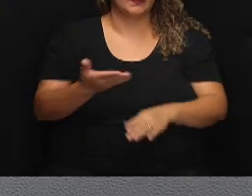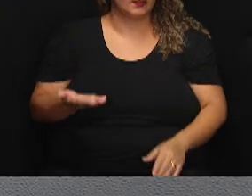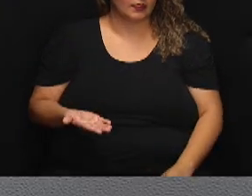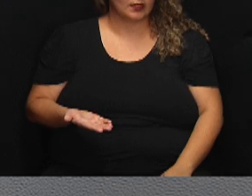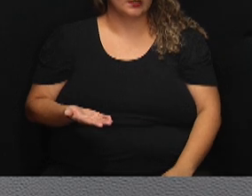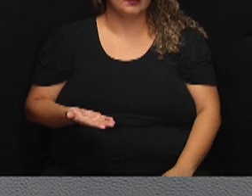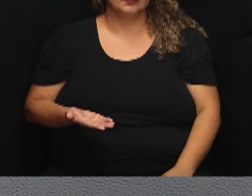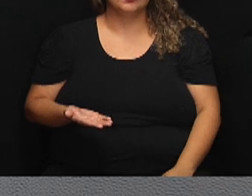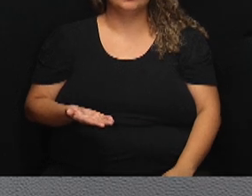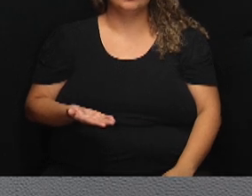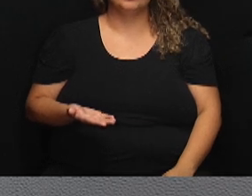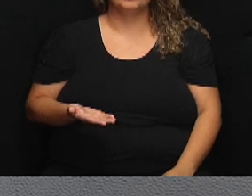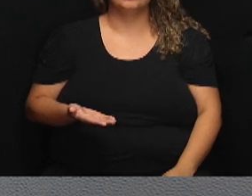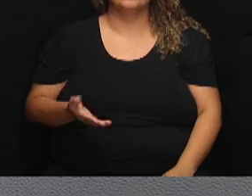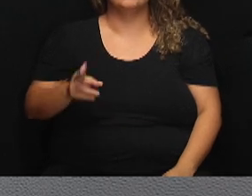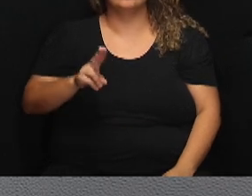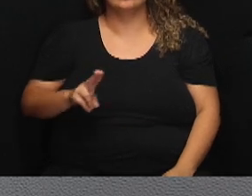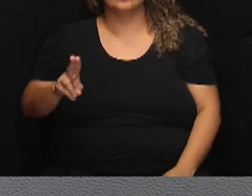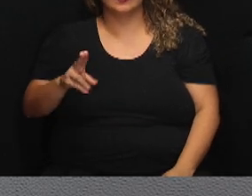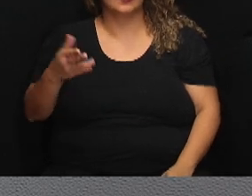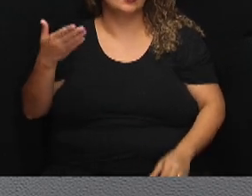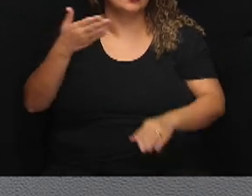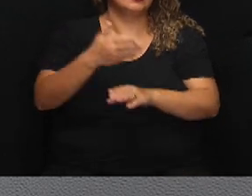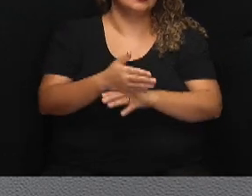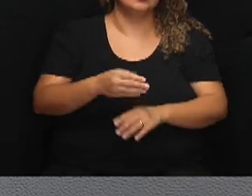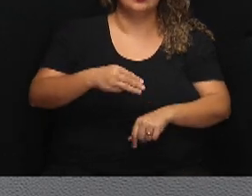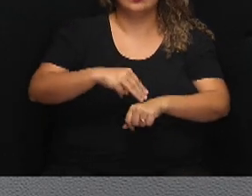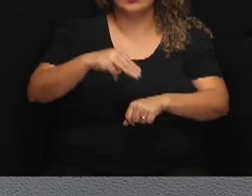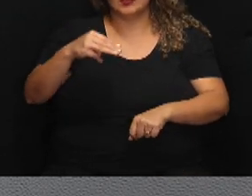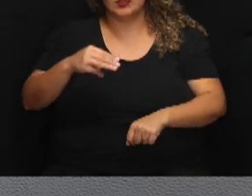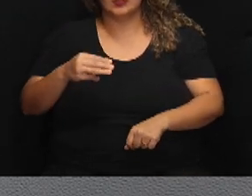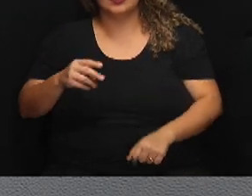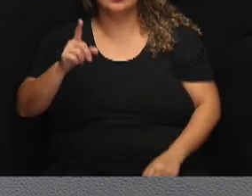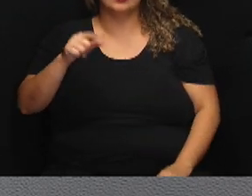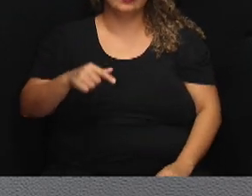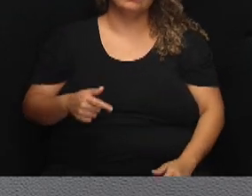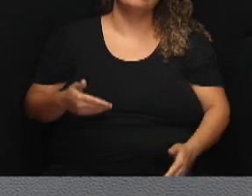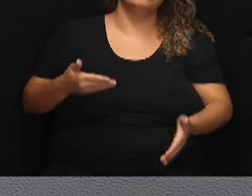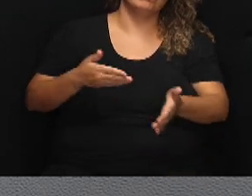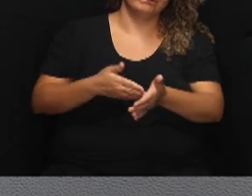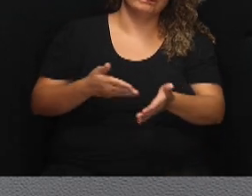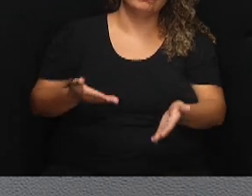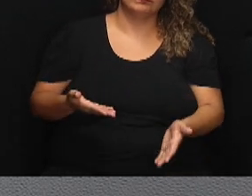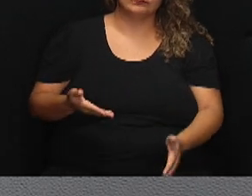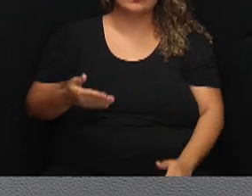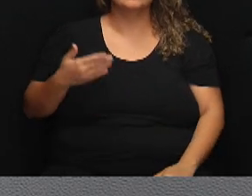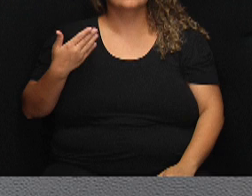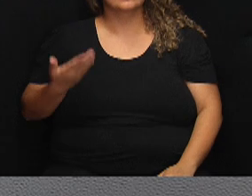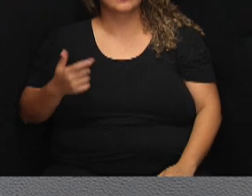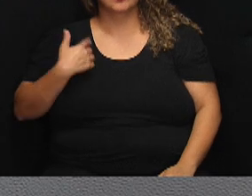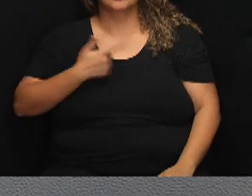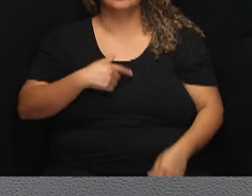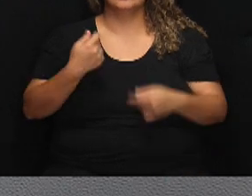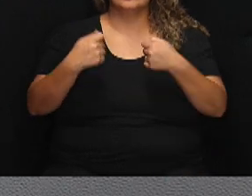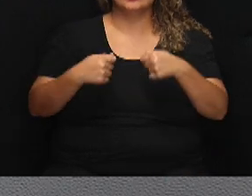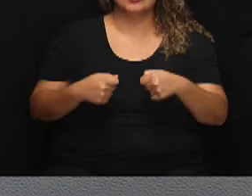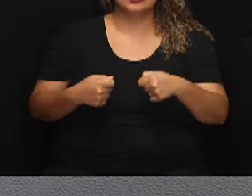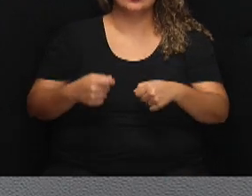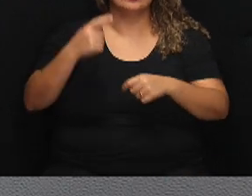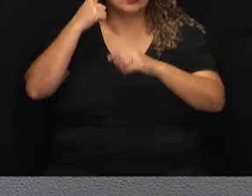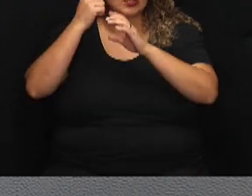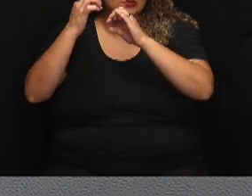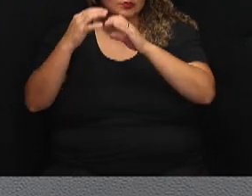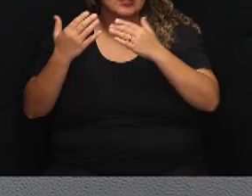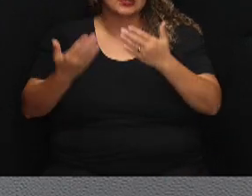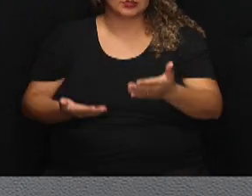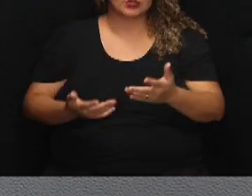né, acessar a universidade, acessar o mestrado, acaba sendo um grande limitador. Então a gente precisa também pensar sobre